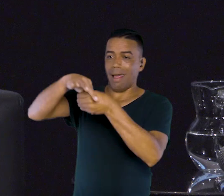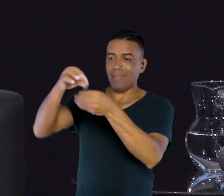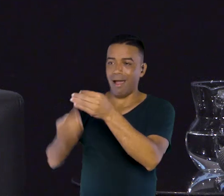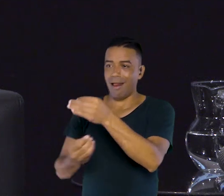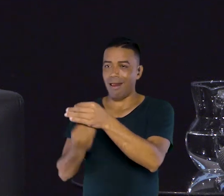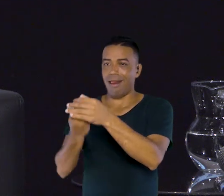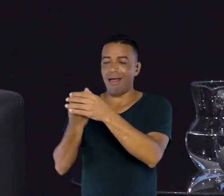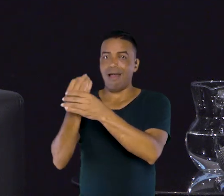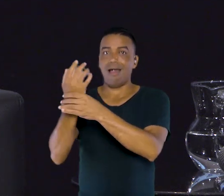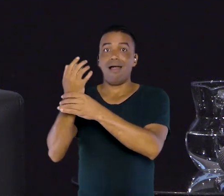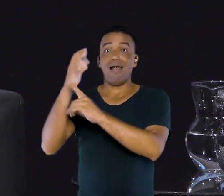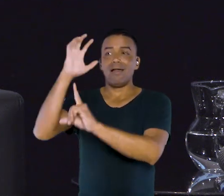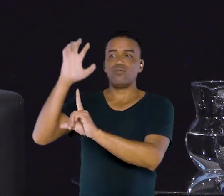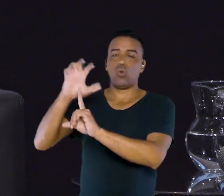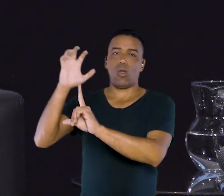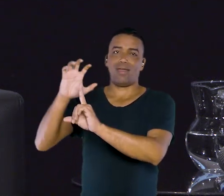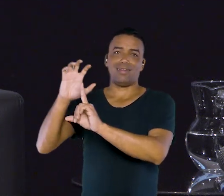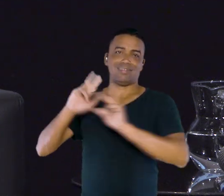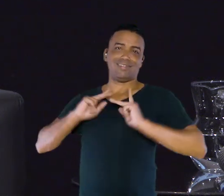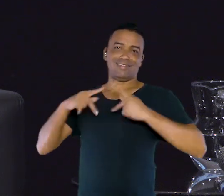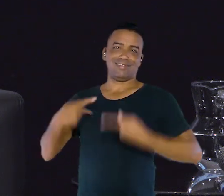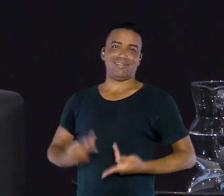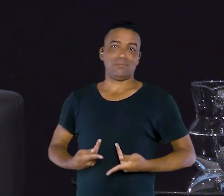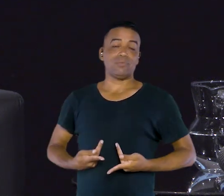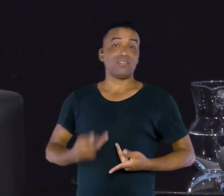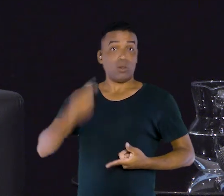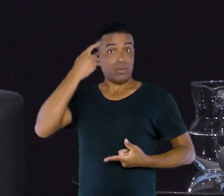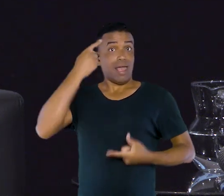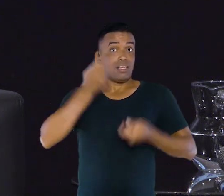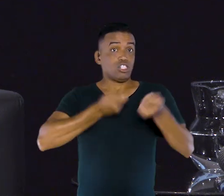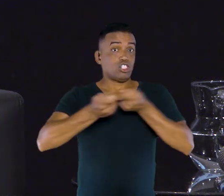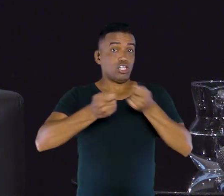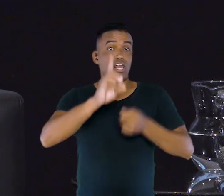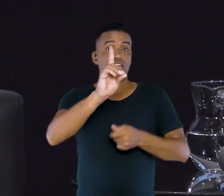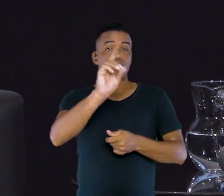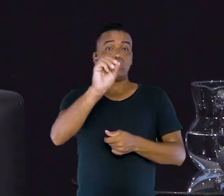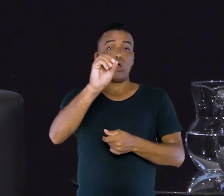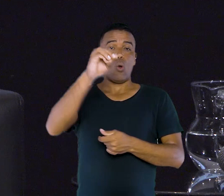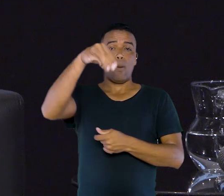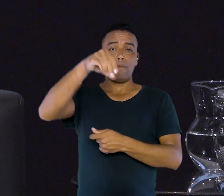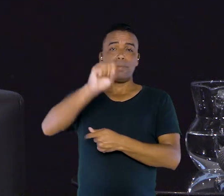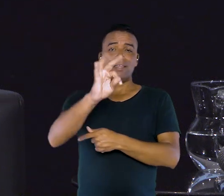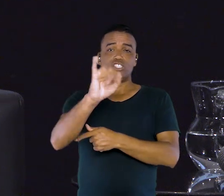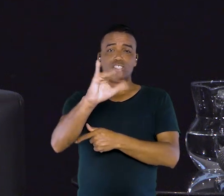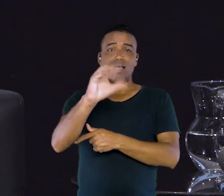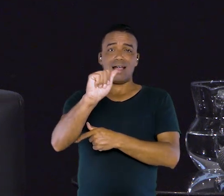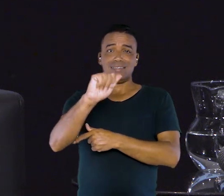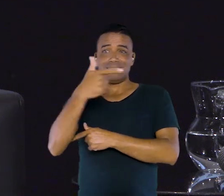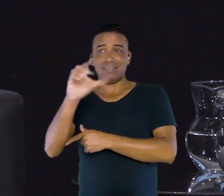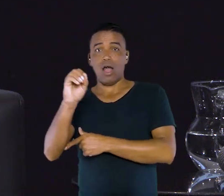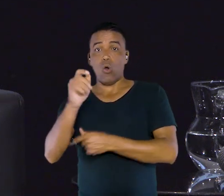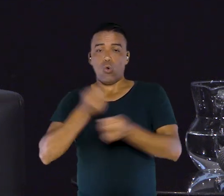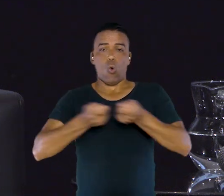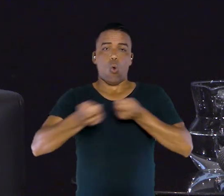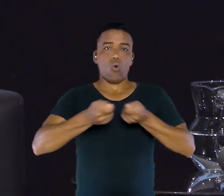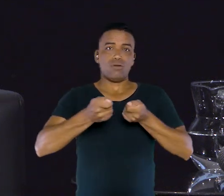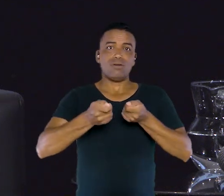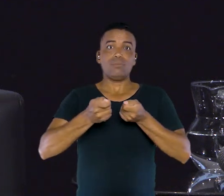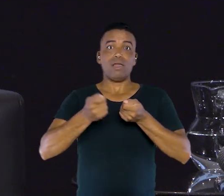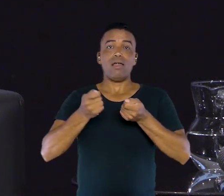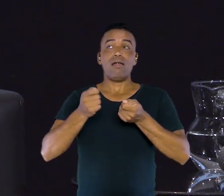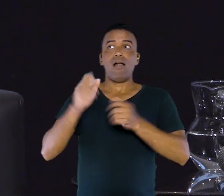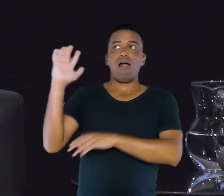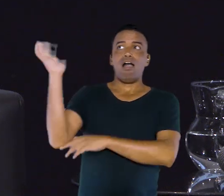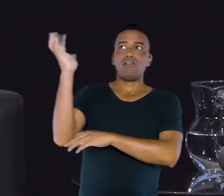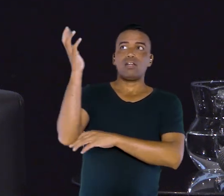espécie modificada pela atividade humana. Mas a ideia de domesticação também ela traz uma noção subjacente, que é a ideia de